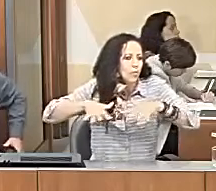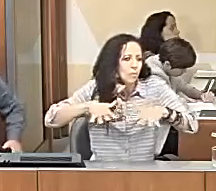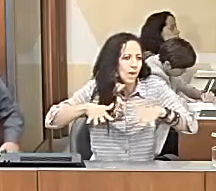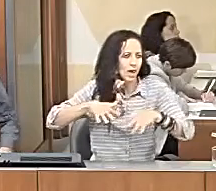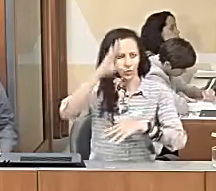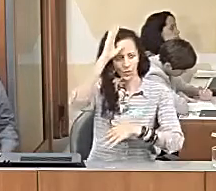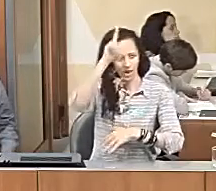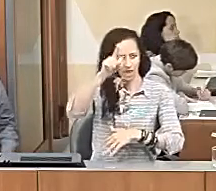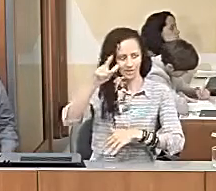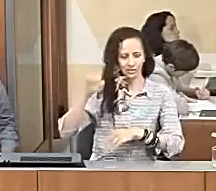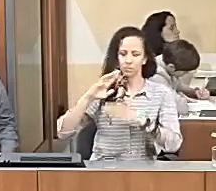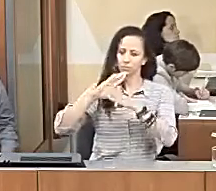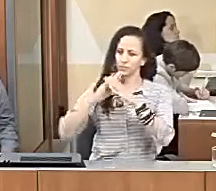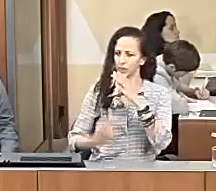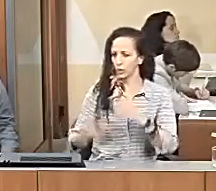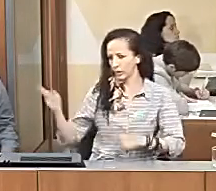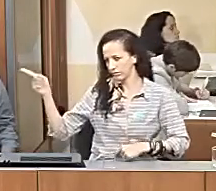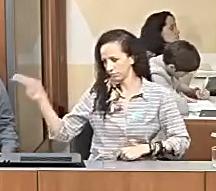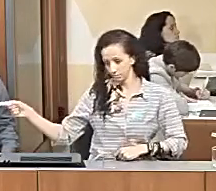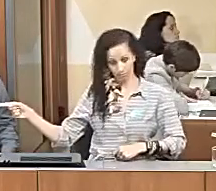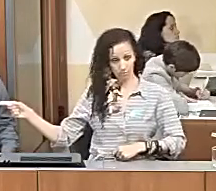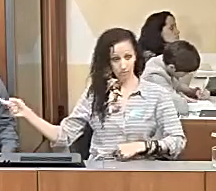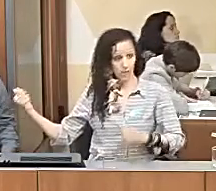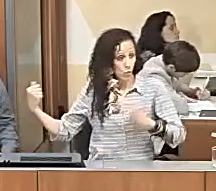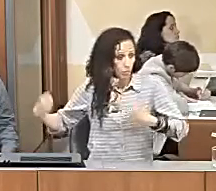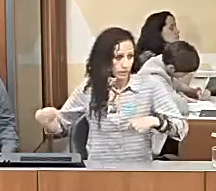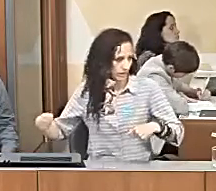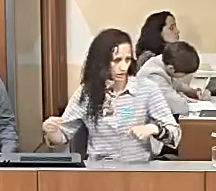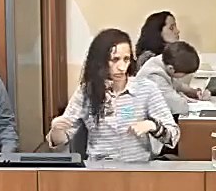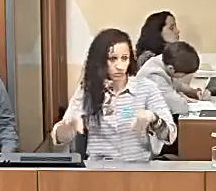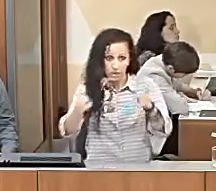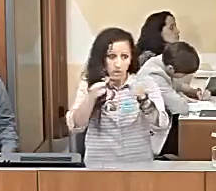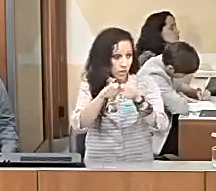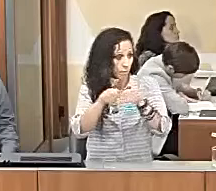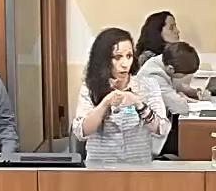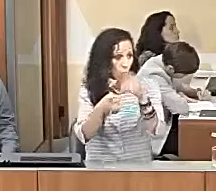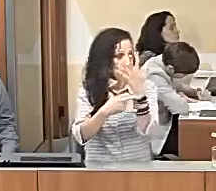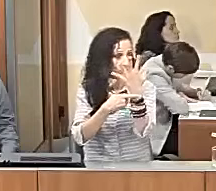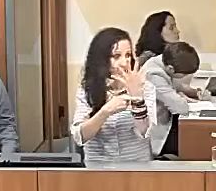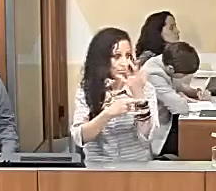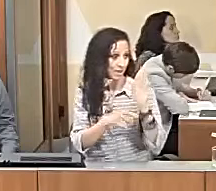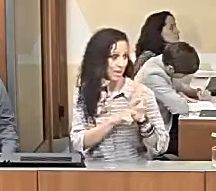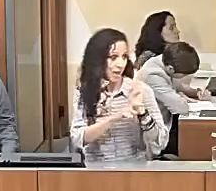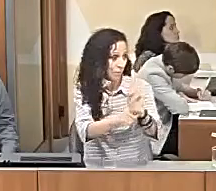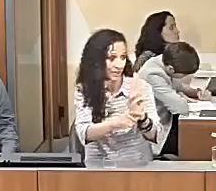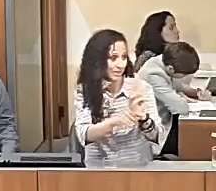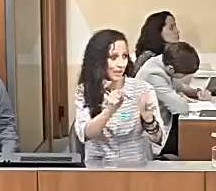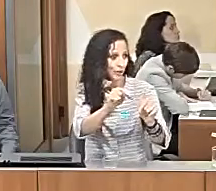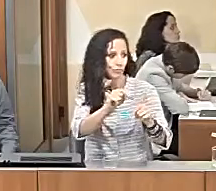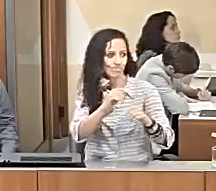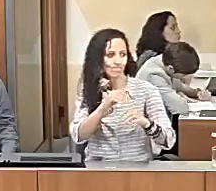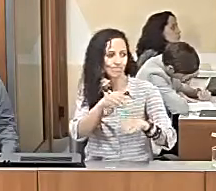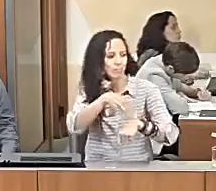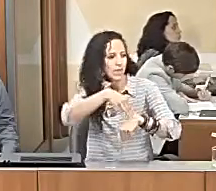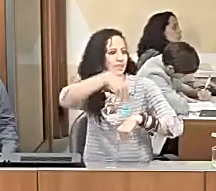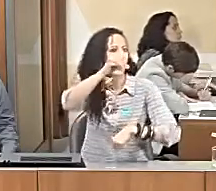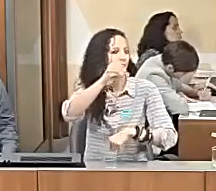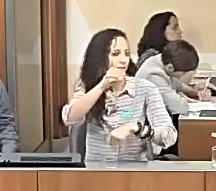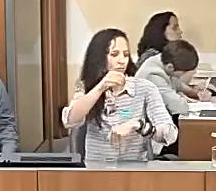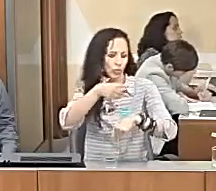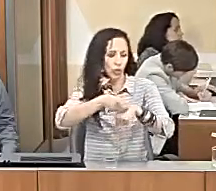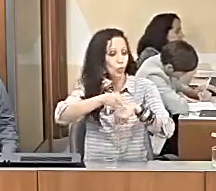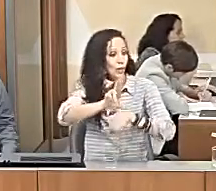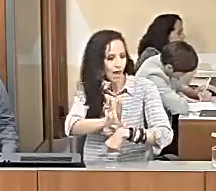Porque, enquanto aqui participante, junto com Clarissa, do movimento bilíngue, nós temos